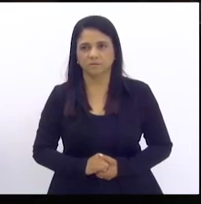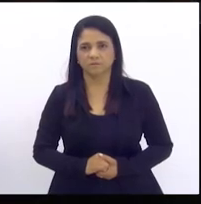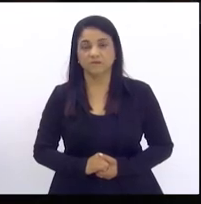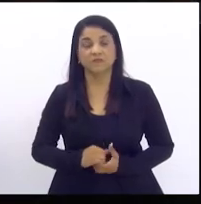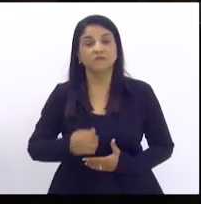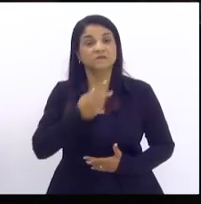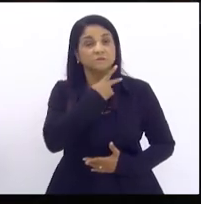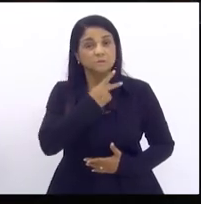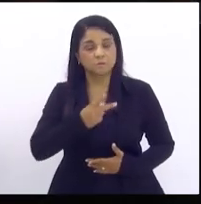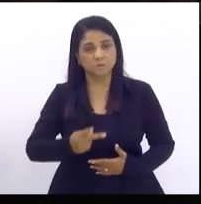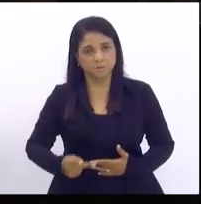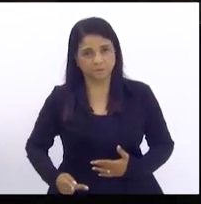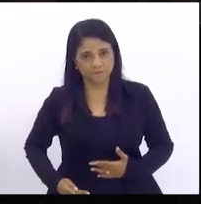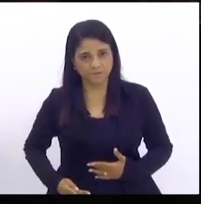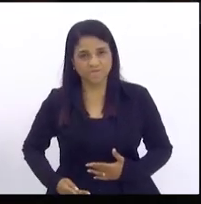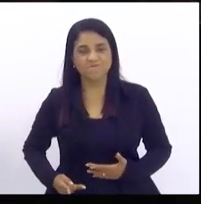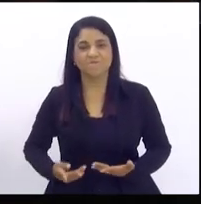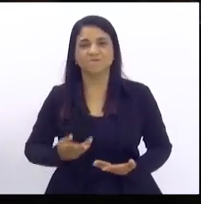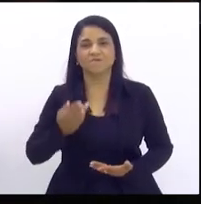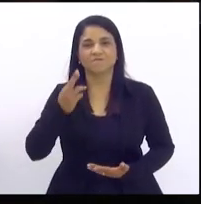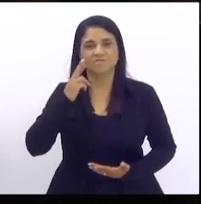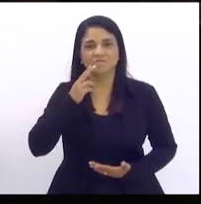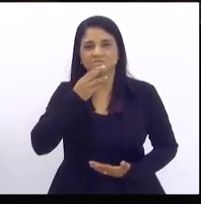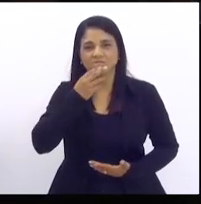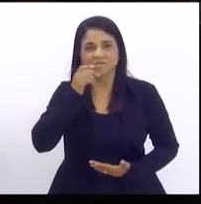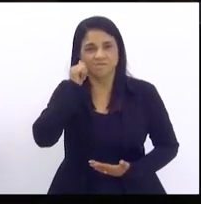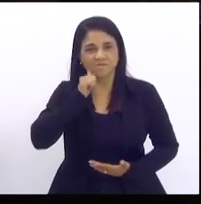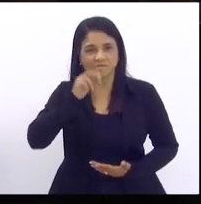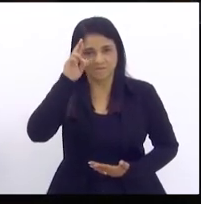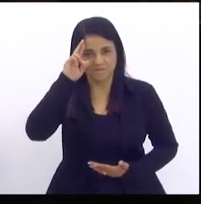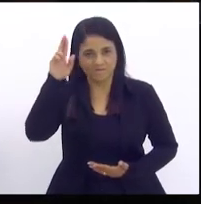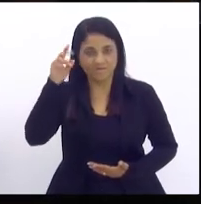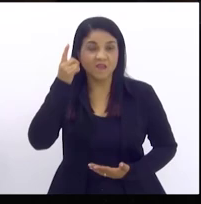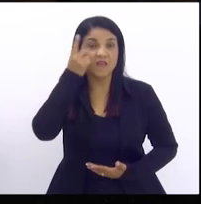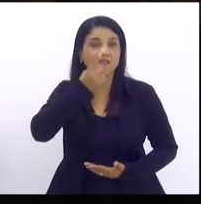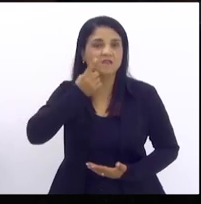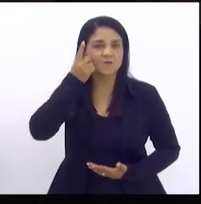Senhora presidente, deputada Lucinha,